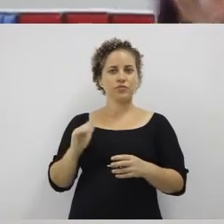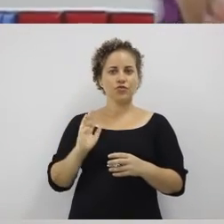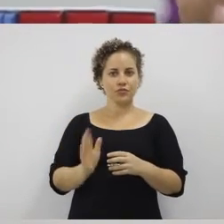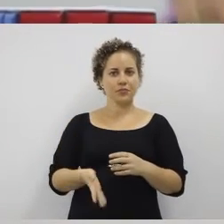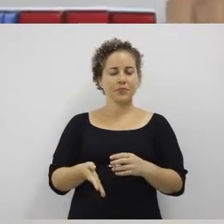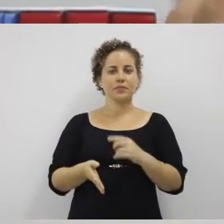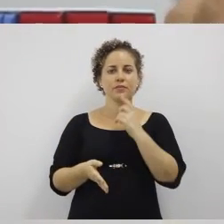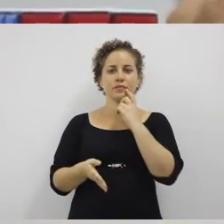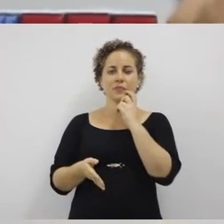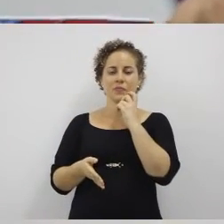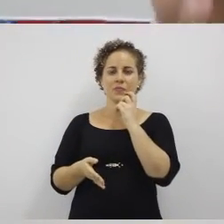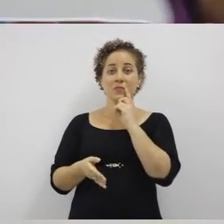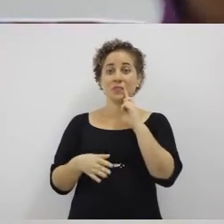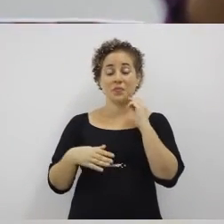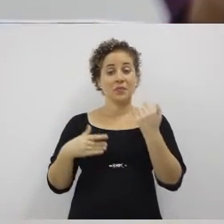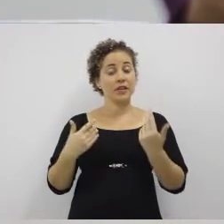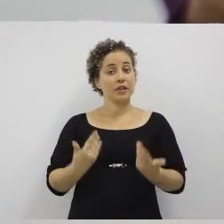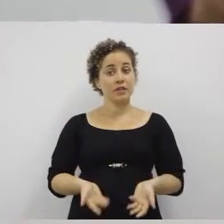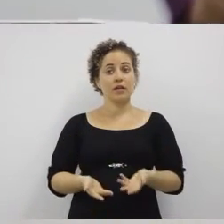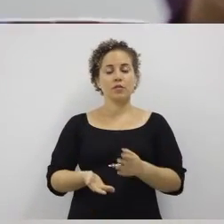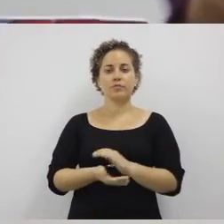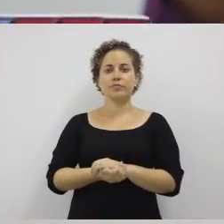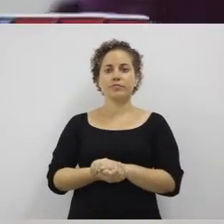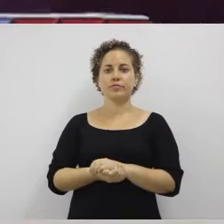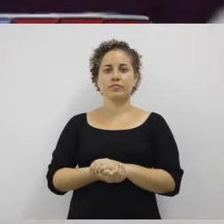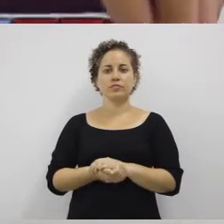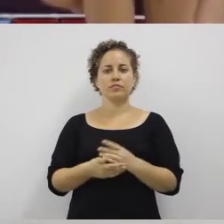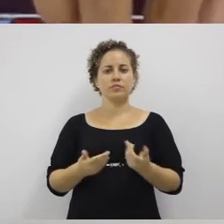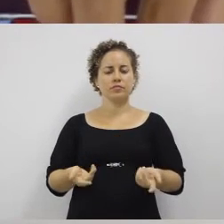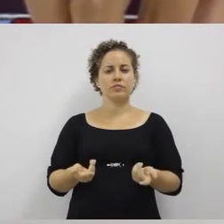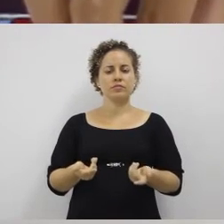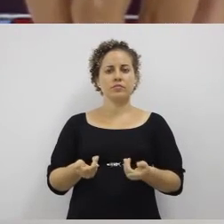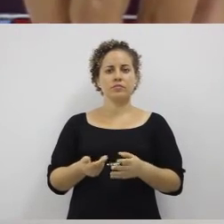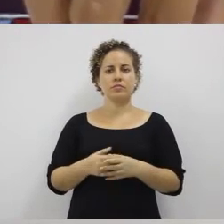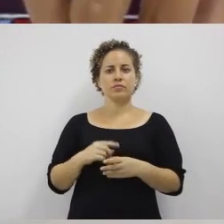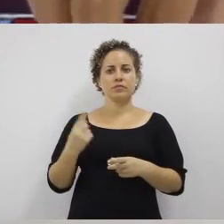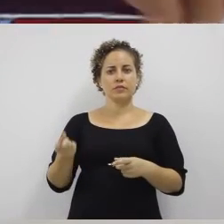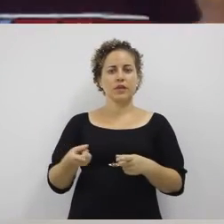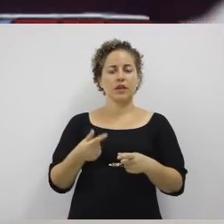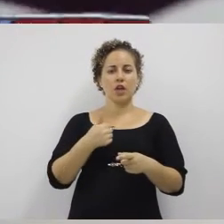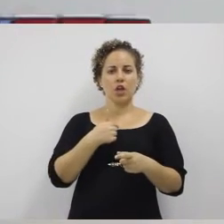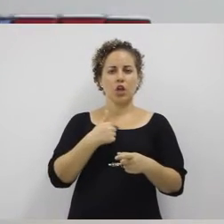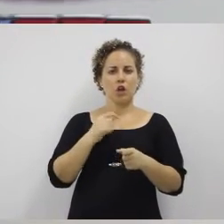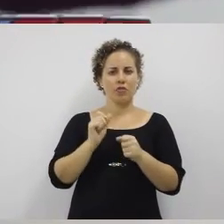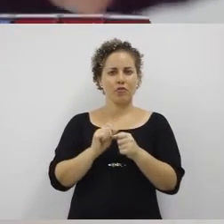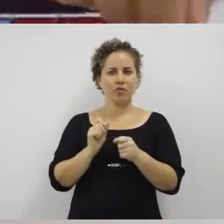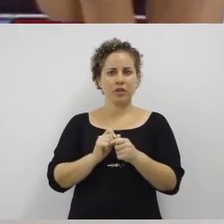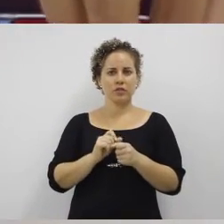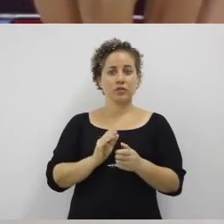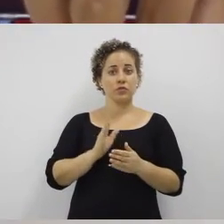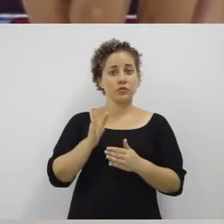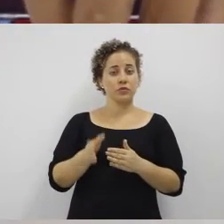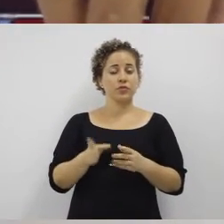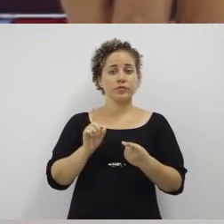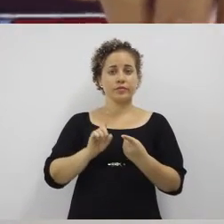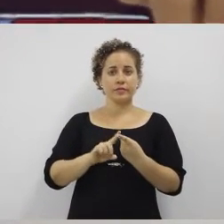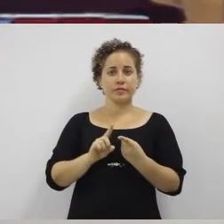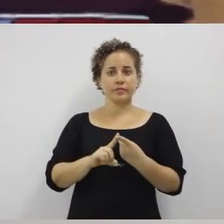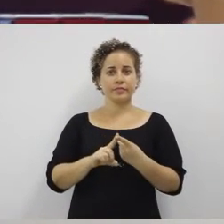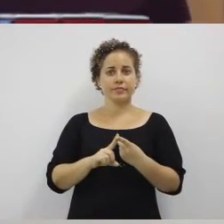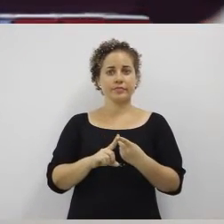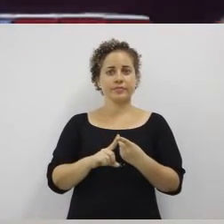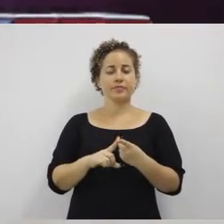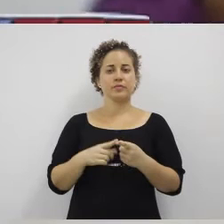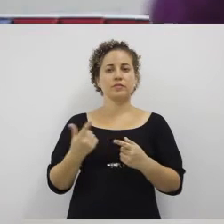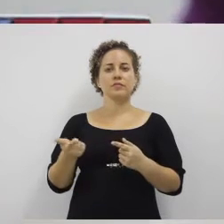Então, digamos que eu passe a executar vou a jusante e passe a